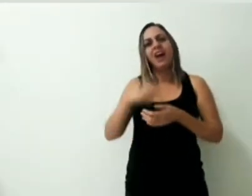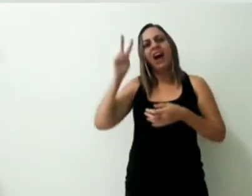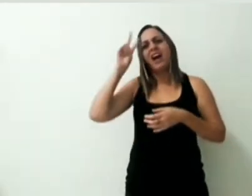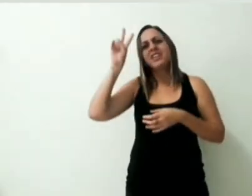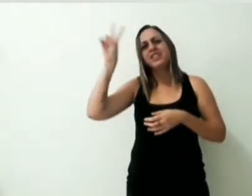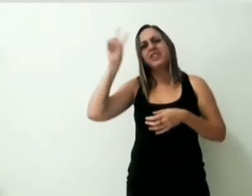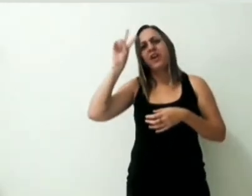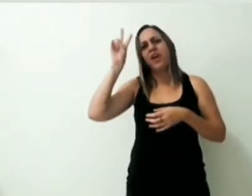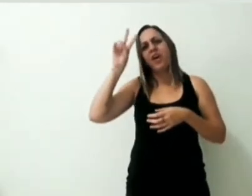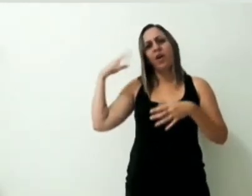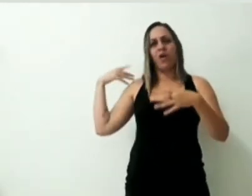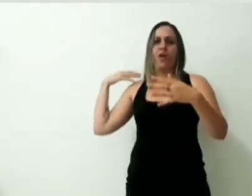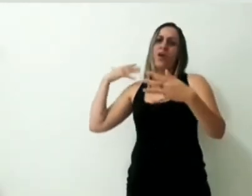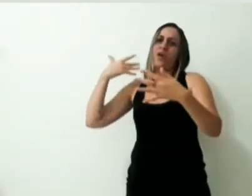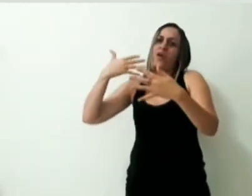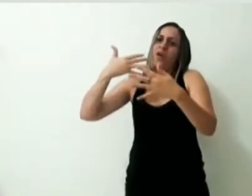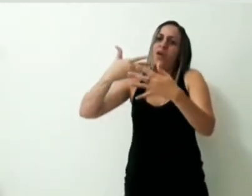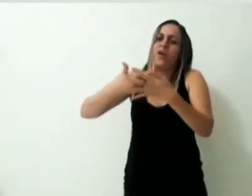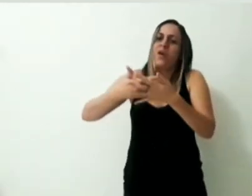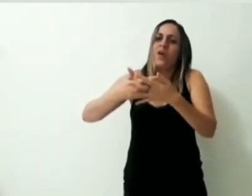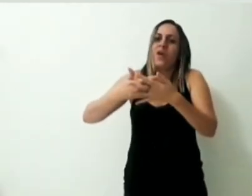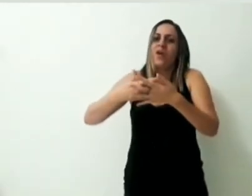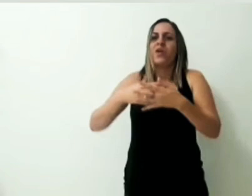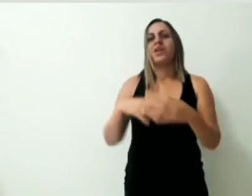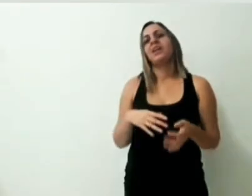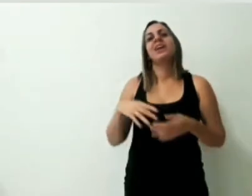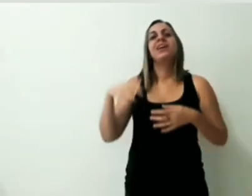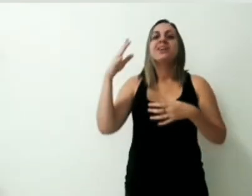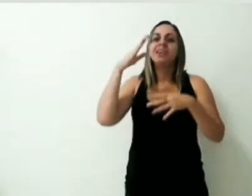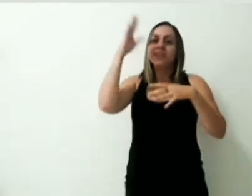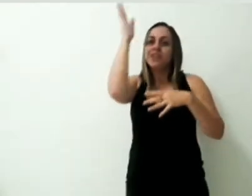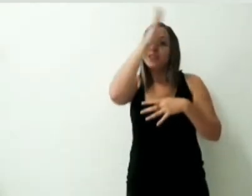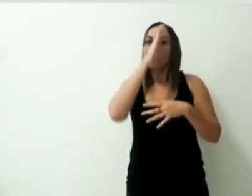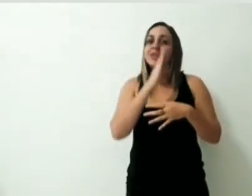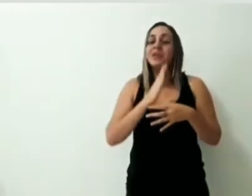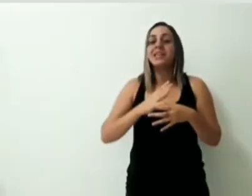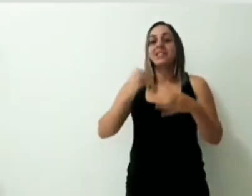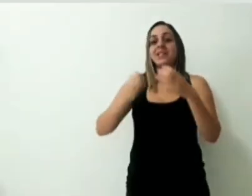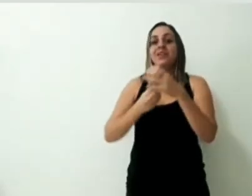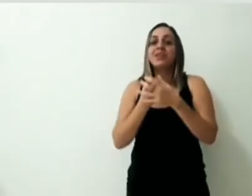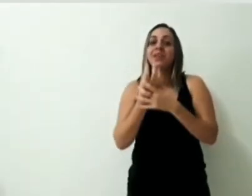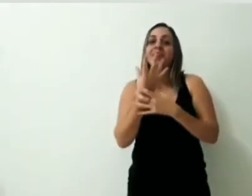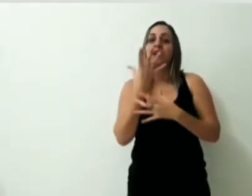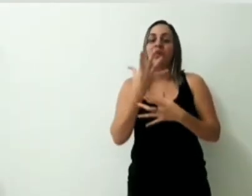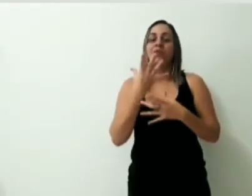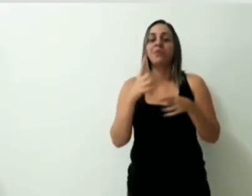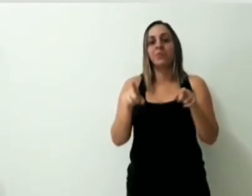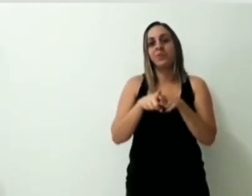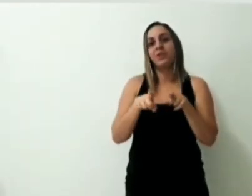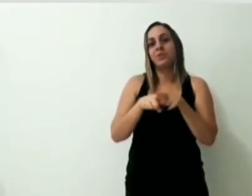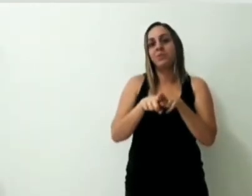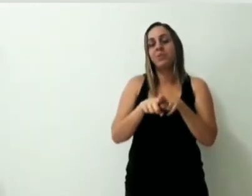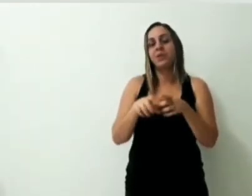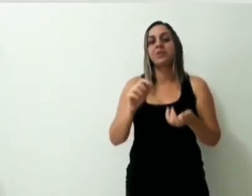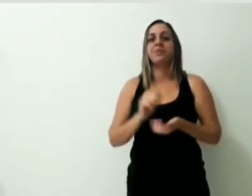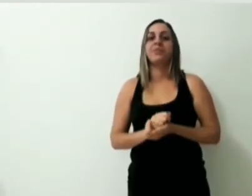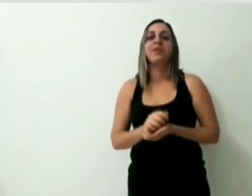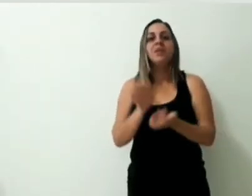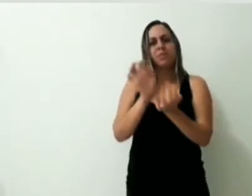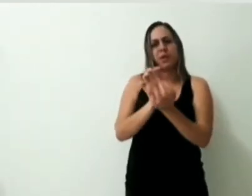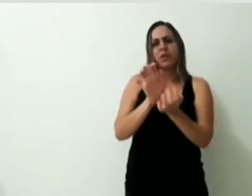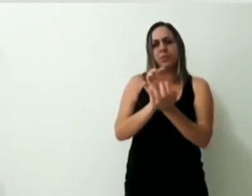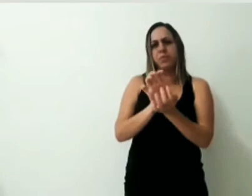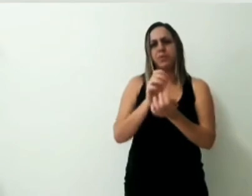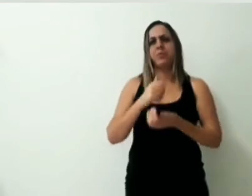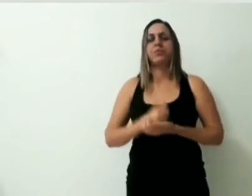foi se espalhando no Brasil e os destaques de Pernambuco e do sertão do Pajeú dentro dessa história. Na